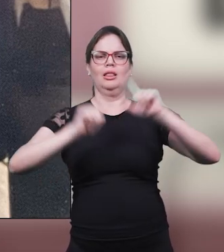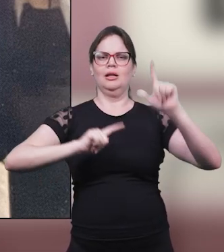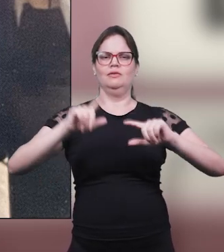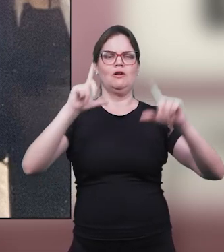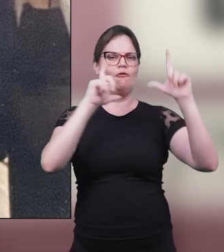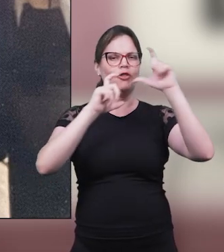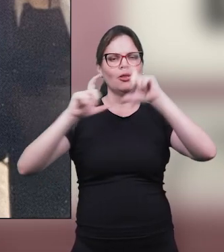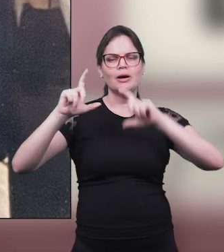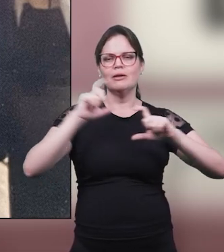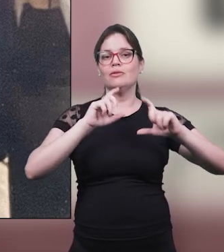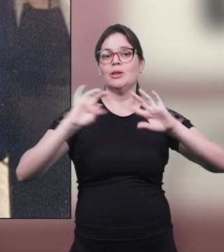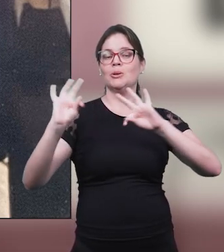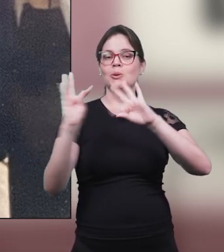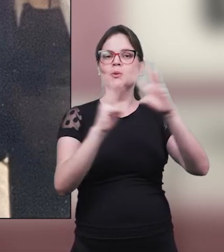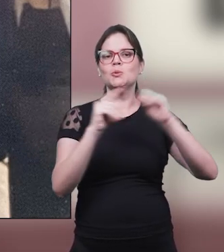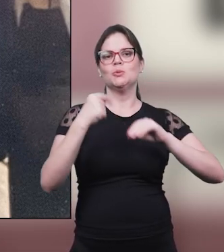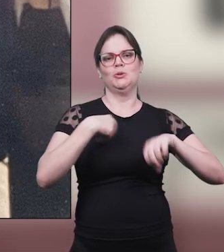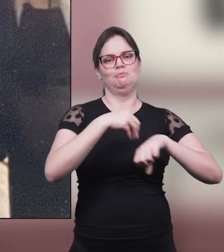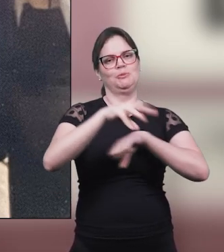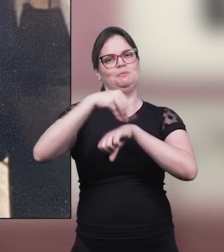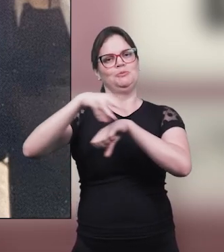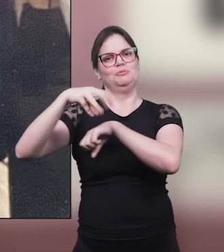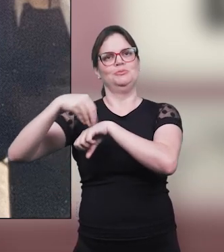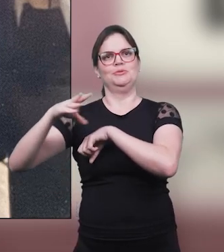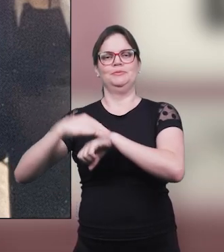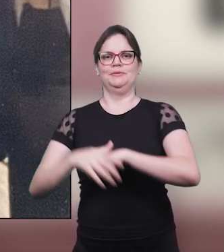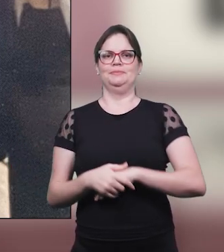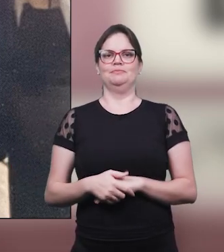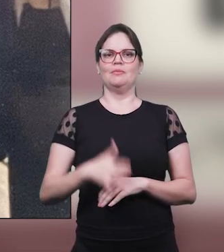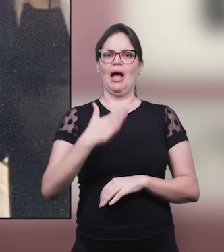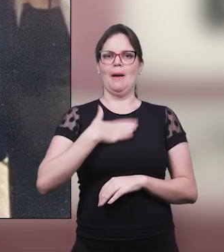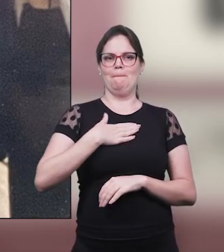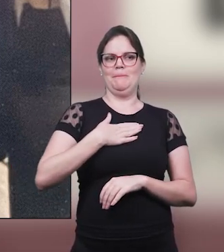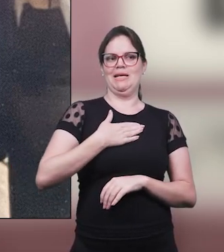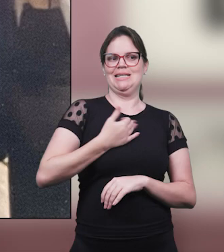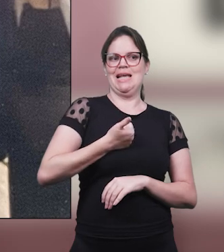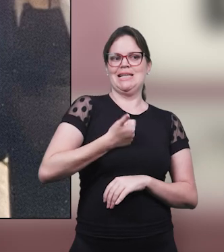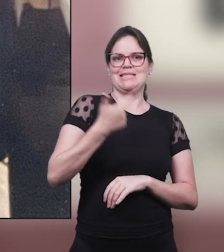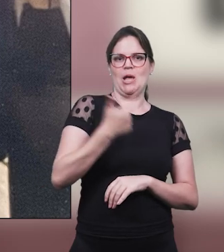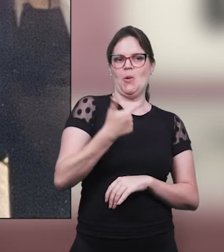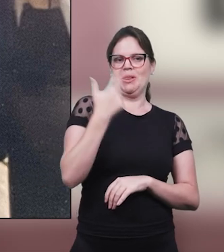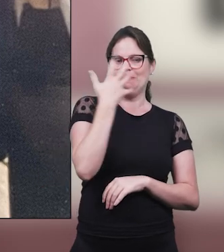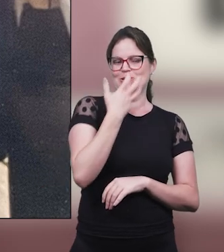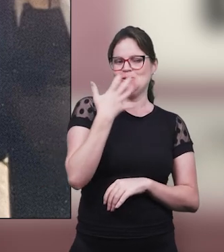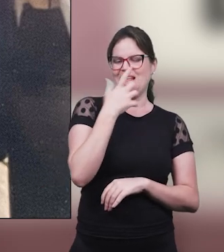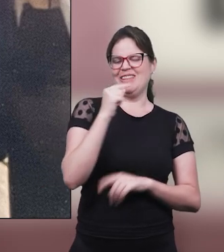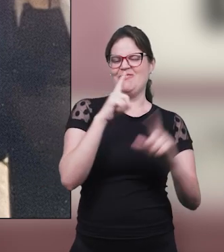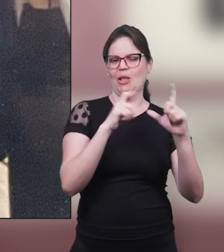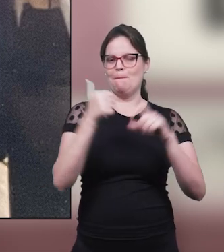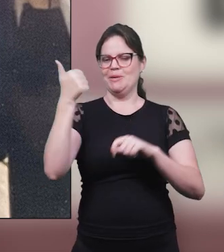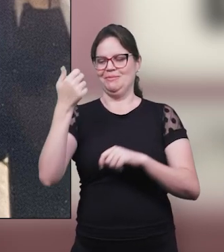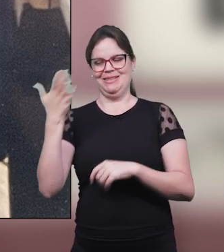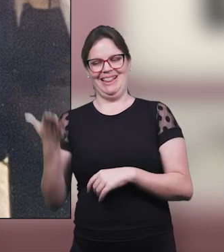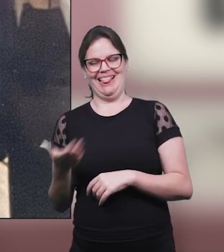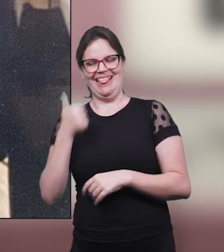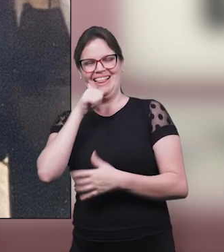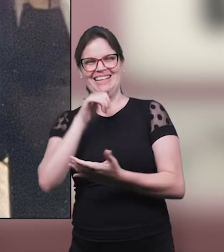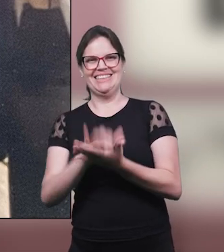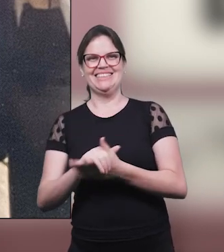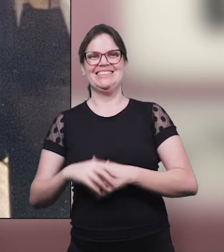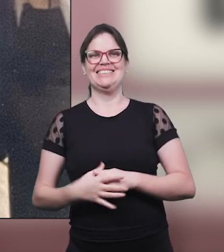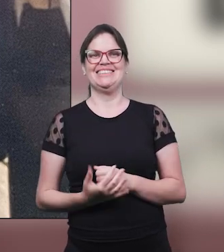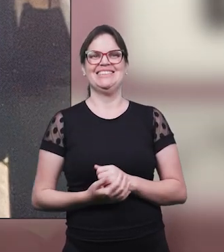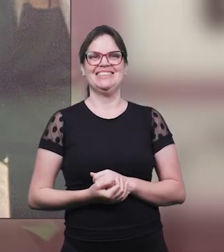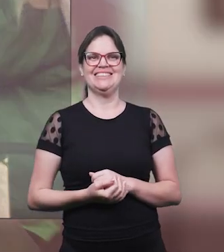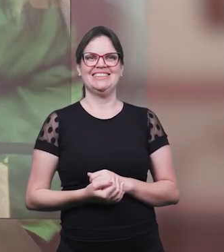fotografia, que é a minha paixão. Né? Segunda, né? A primeira está aqui do meu lado. Dizem que suas aulas eram divertidas. Coisa maravilhosa. E que eu e Kézia